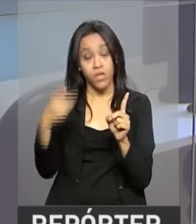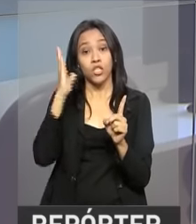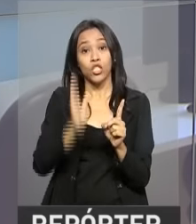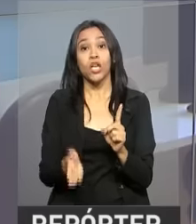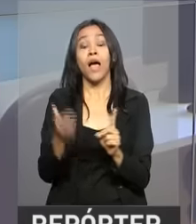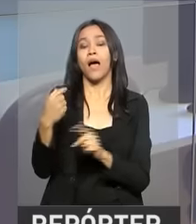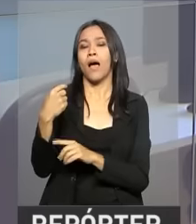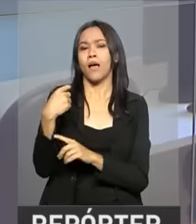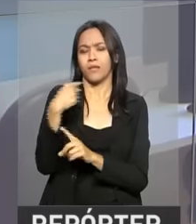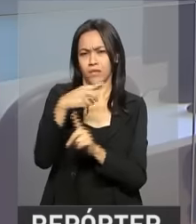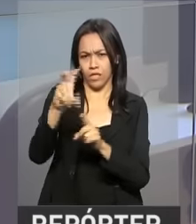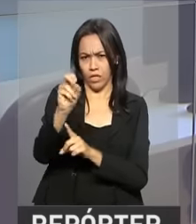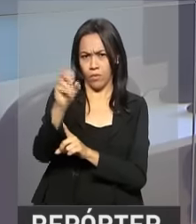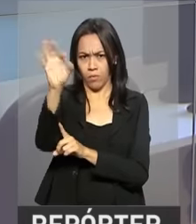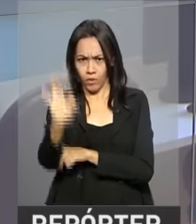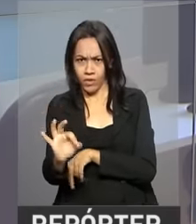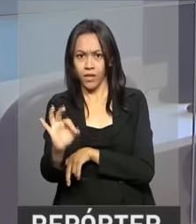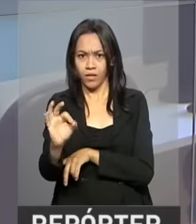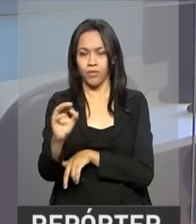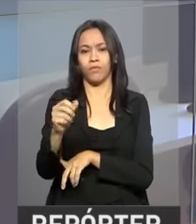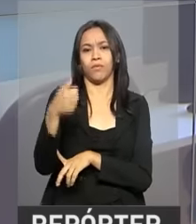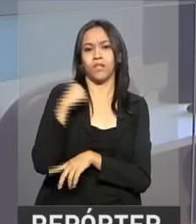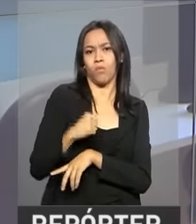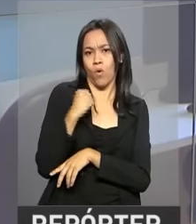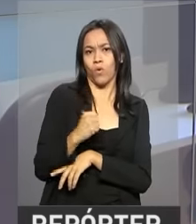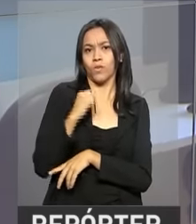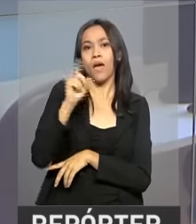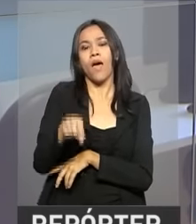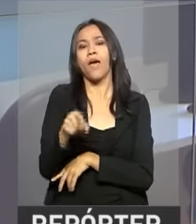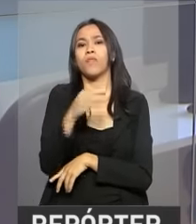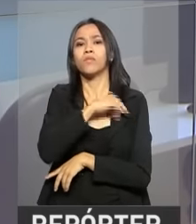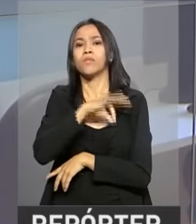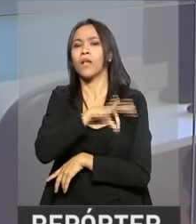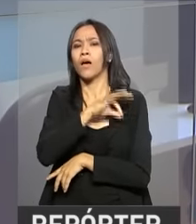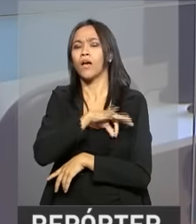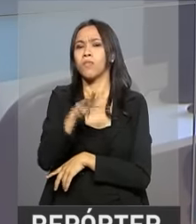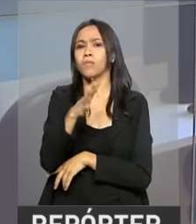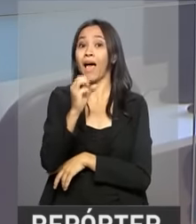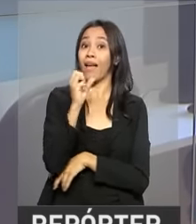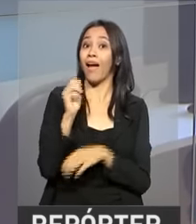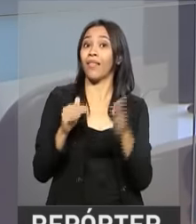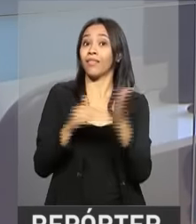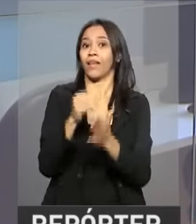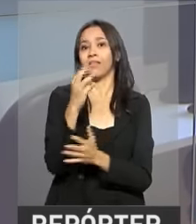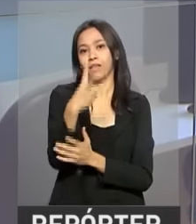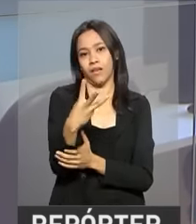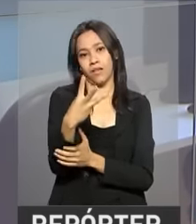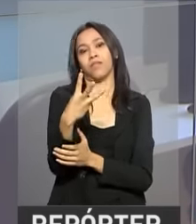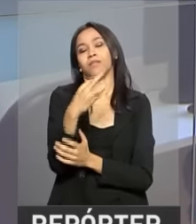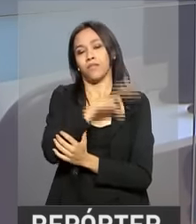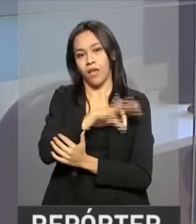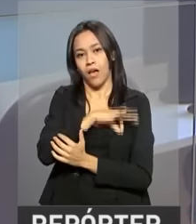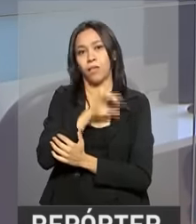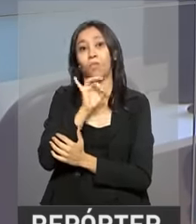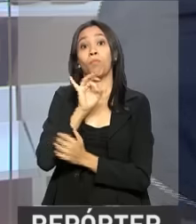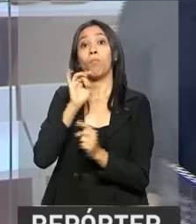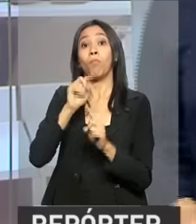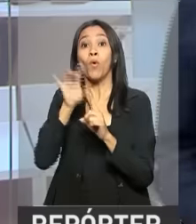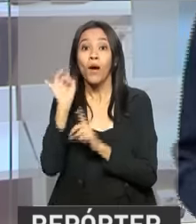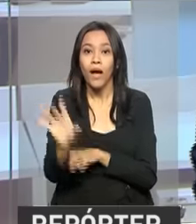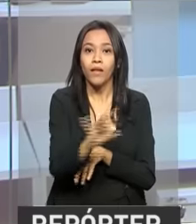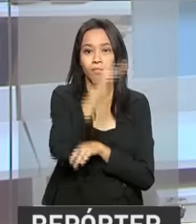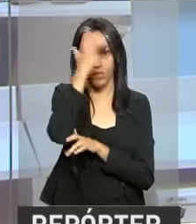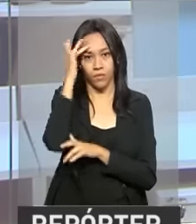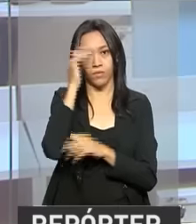bolsas parciais a renda familiar bruta mensal deve ser de até três salários mínimos por pessoa